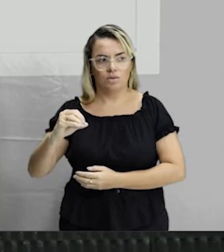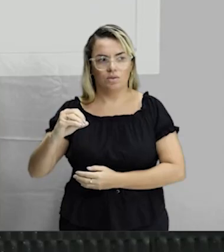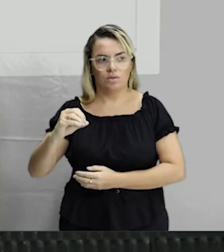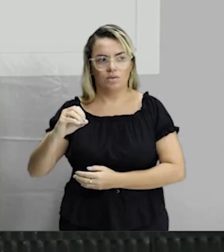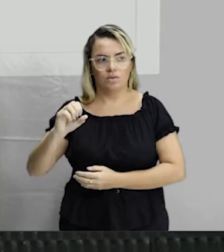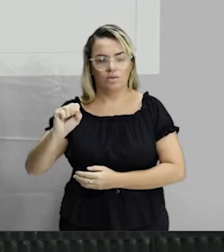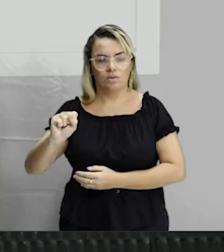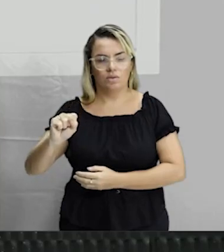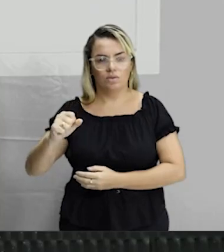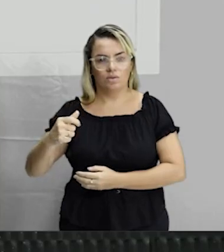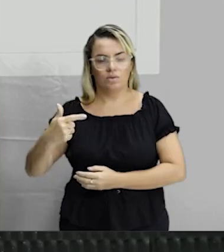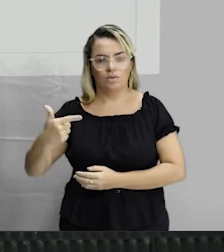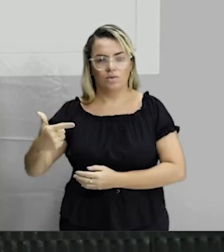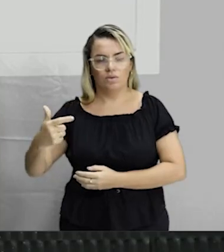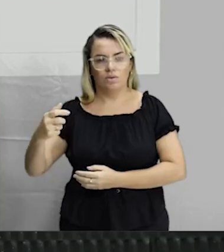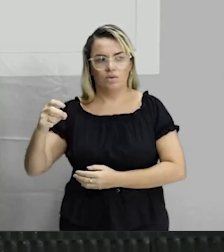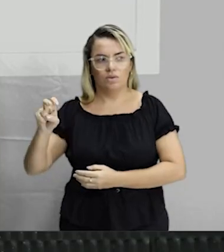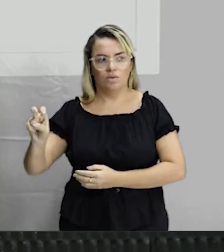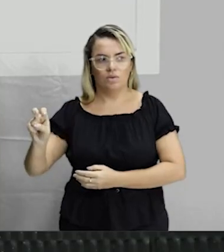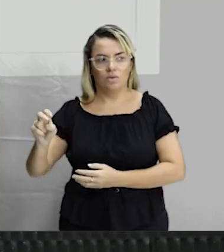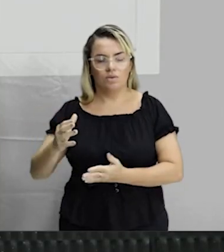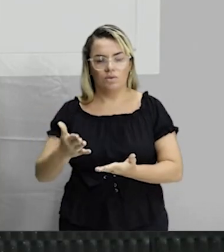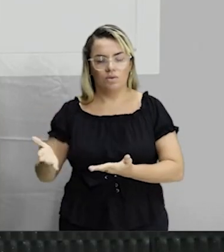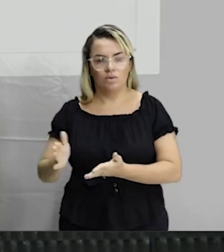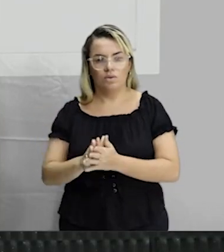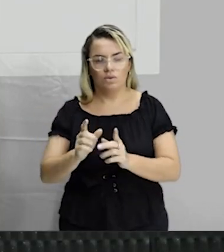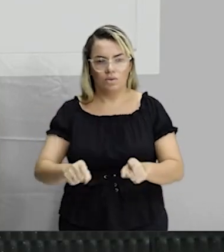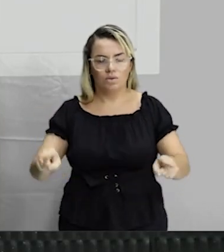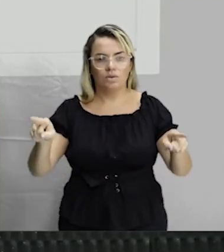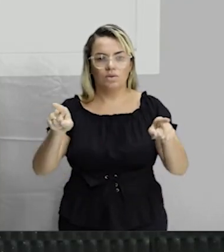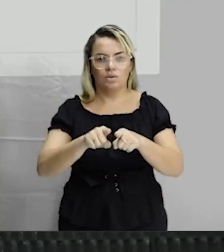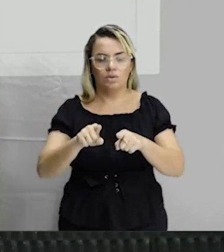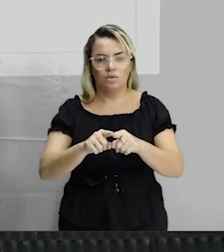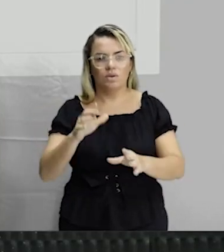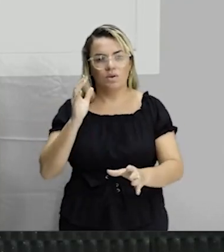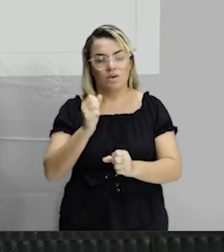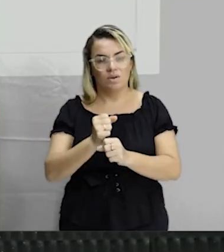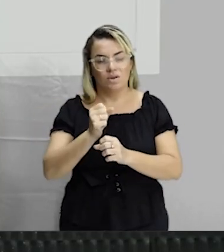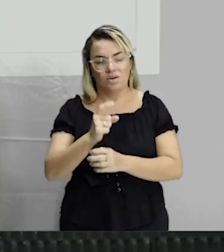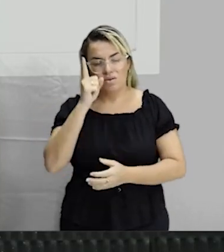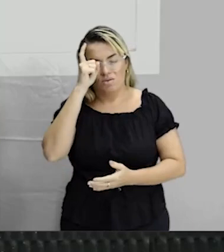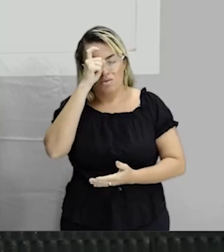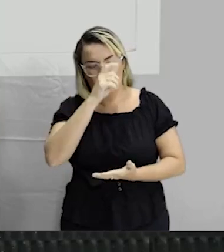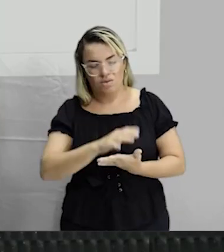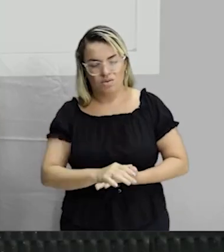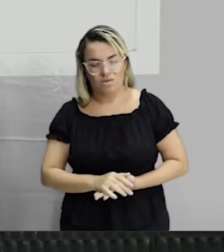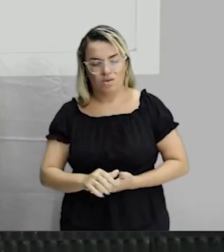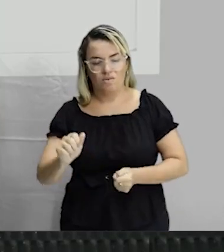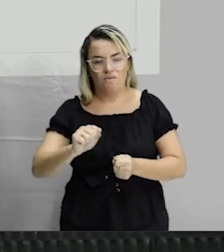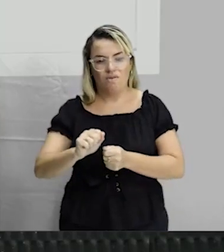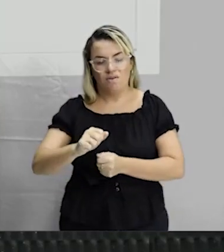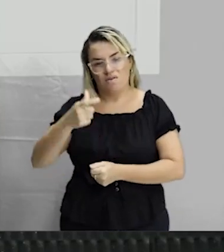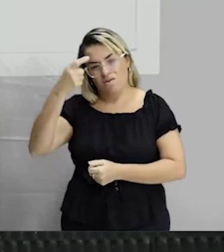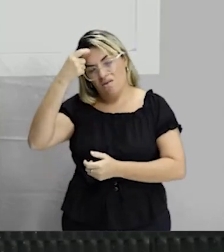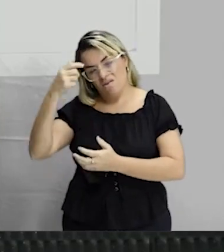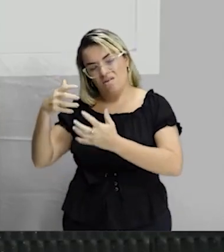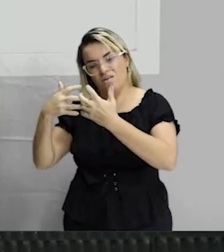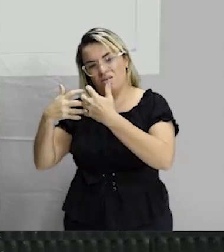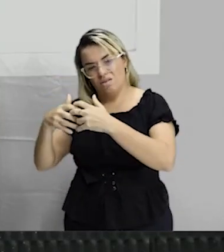Raiz quarta também é uma conta que ela é complicada você fazer manualmente, tá?